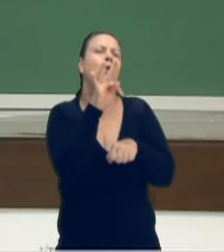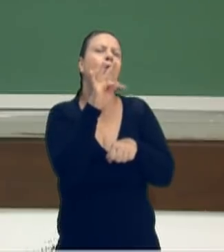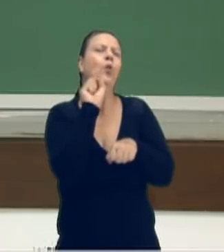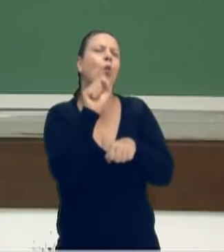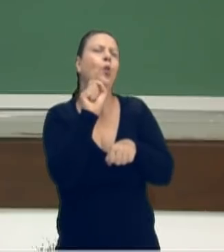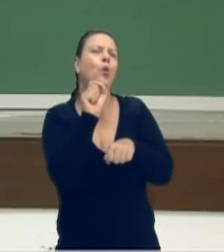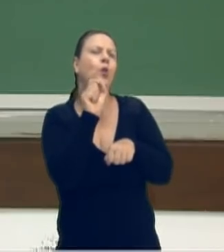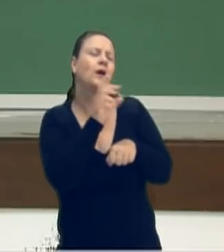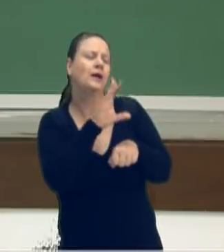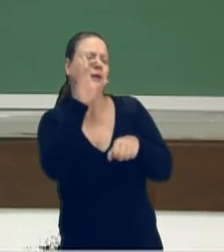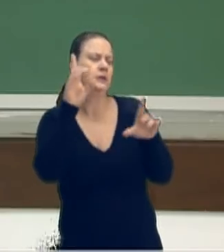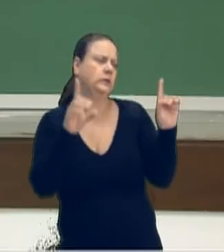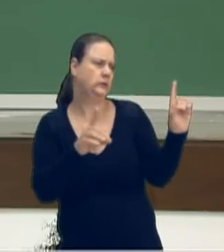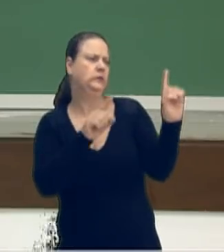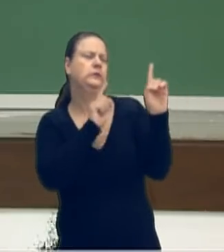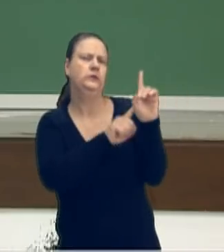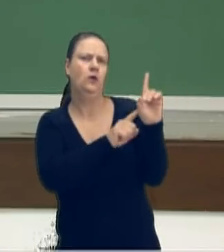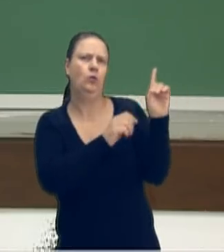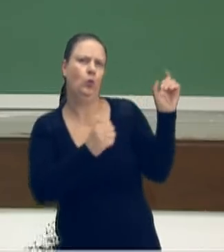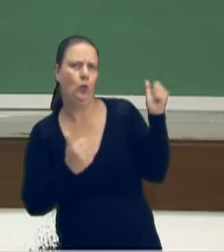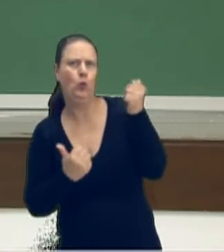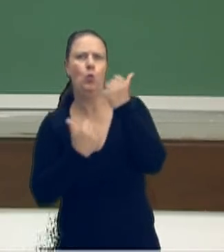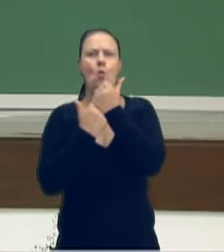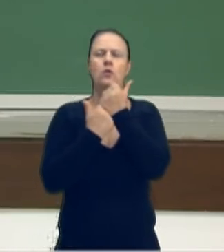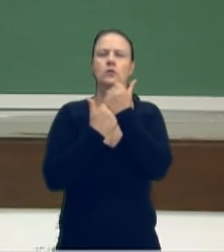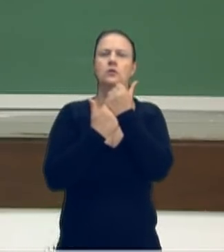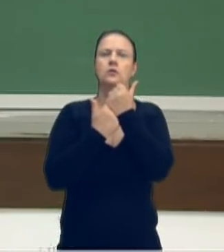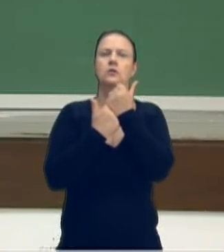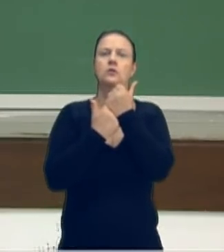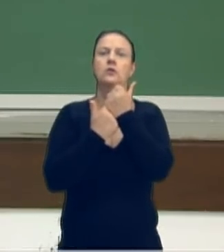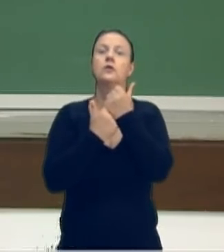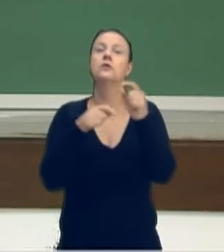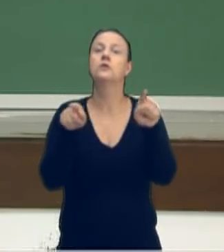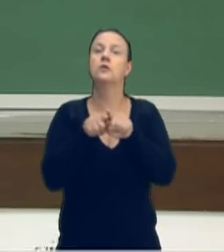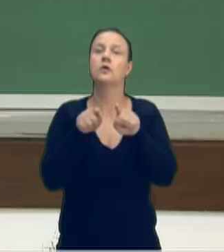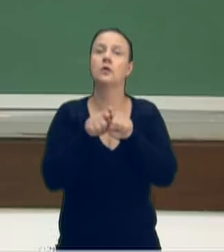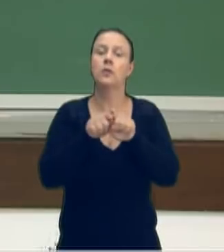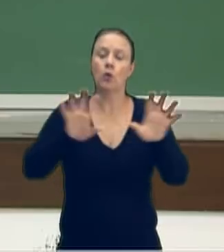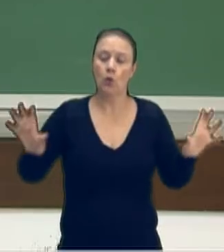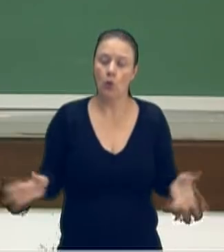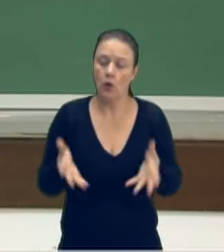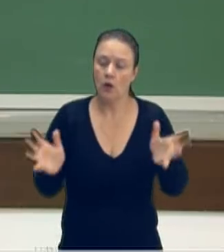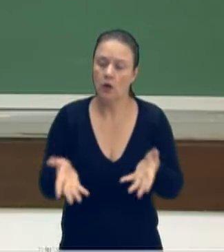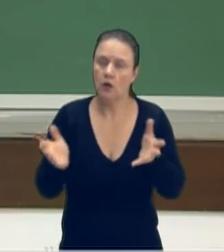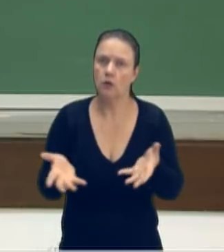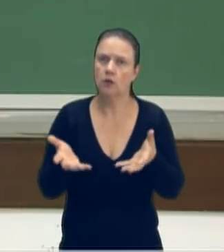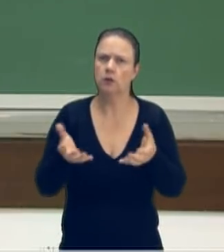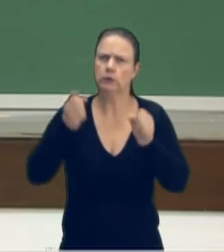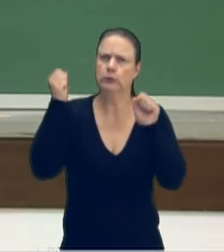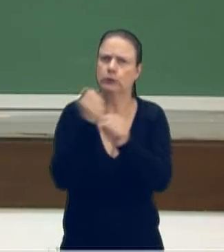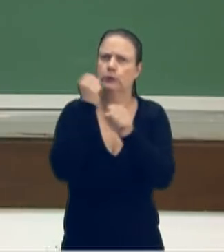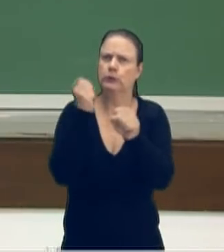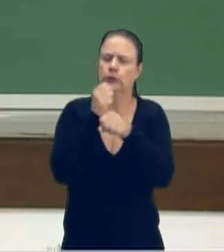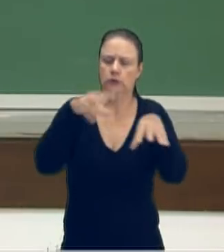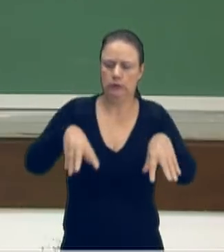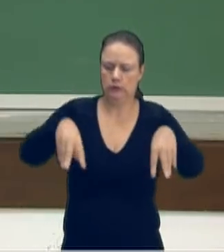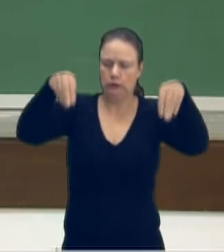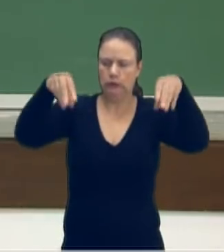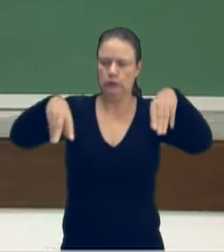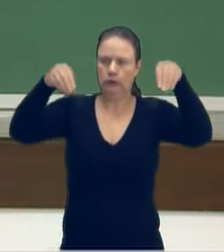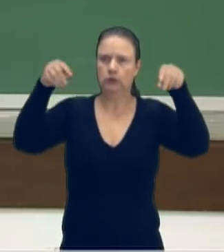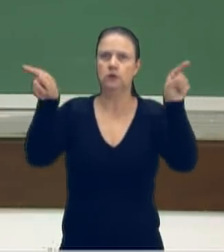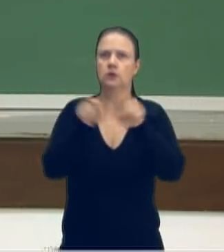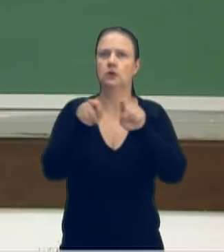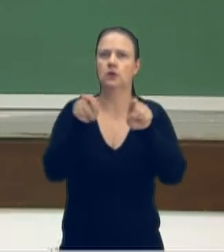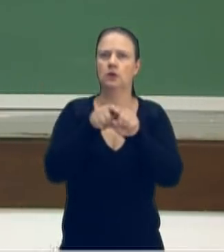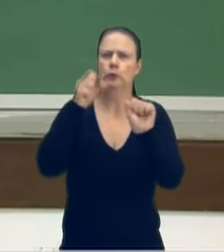ser motivada a trabalhar, né, construir palácios? Pensem na pirâmide de Quéops, com uma pedra